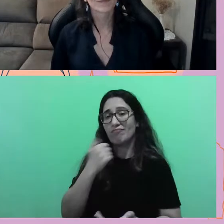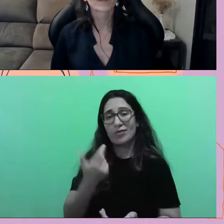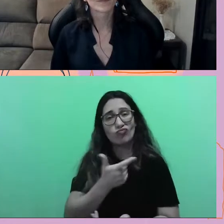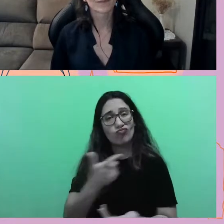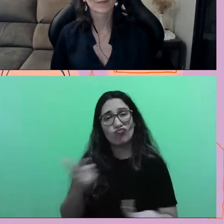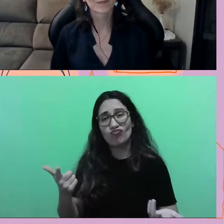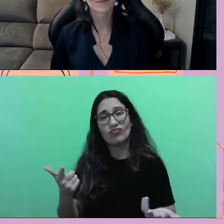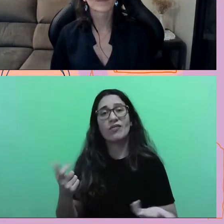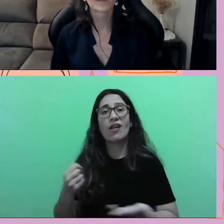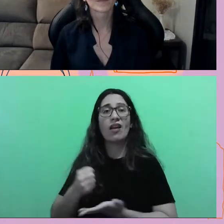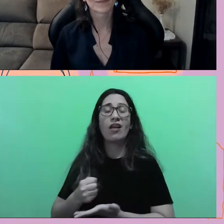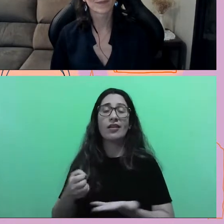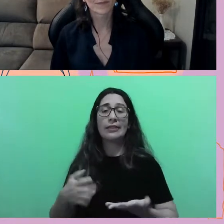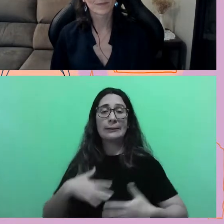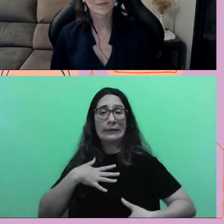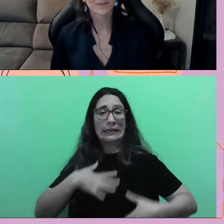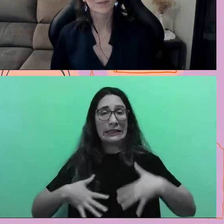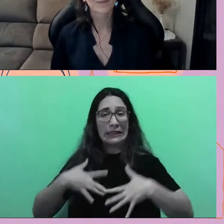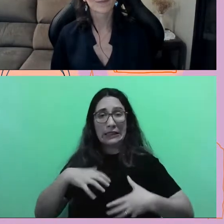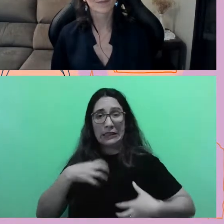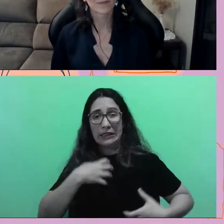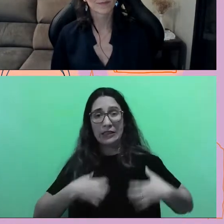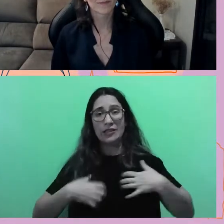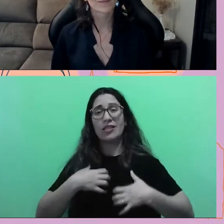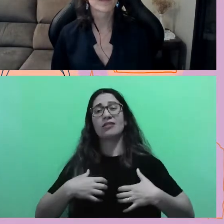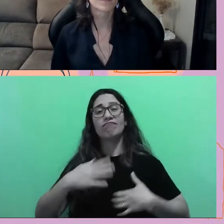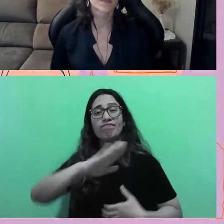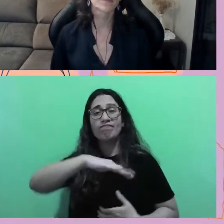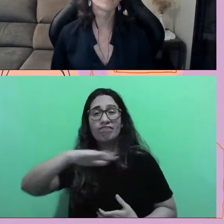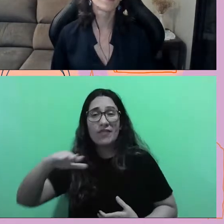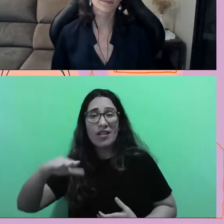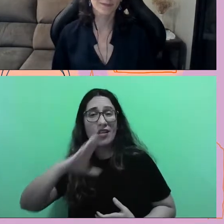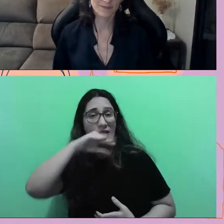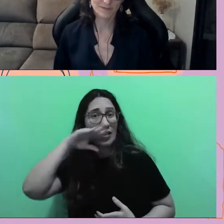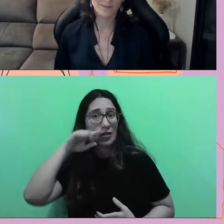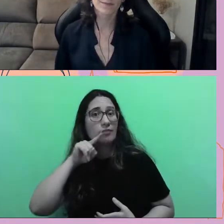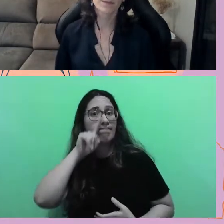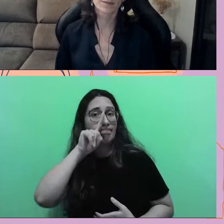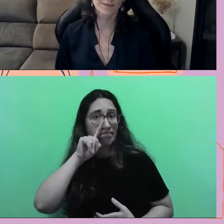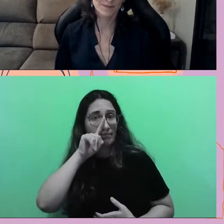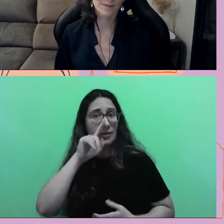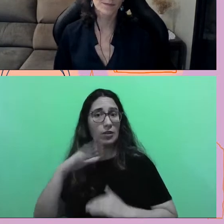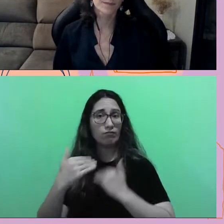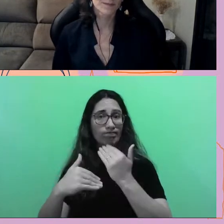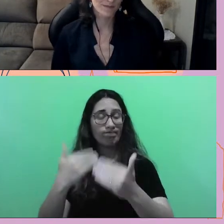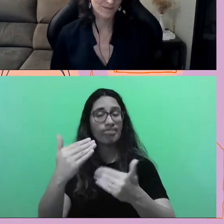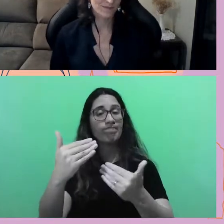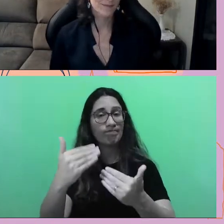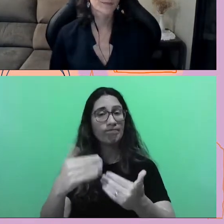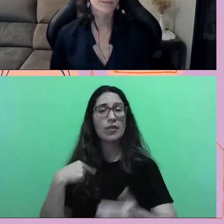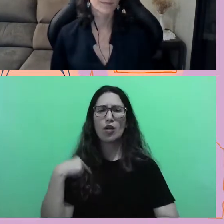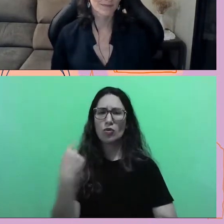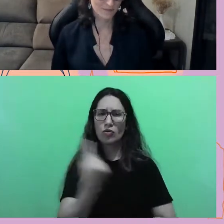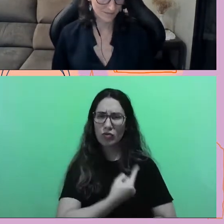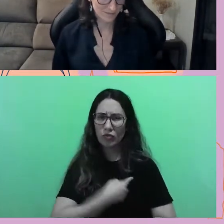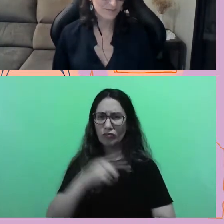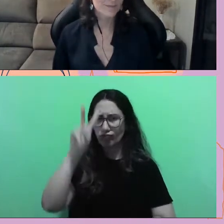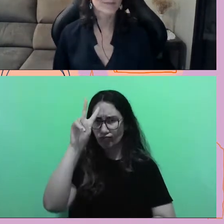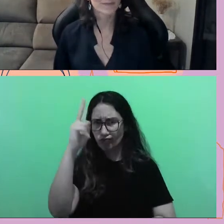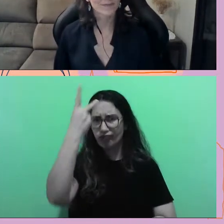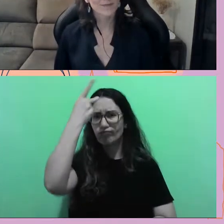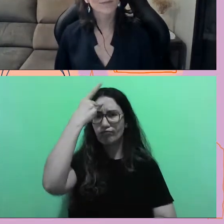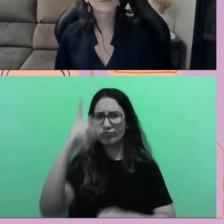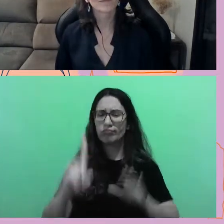a criança ou adolescente para uma outra caminhada muito mais perigosa, né? Então a gente está aí para poder revolucionar, influenciar de